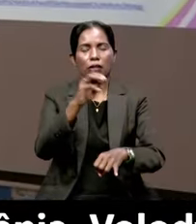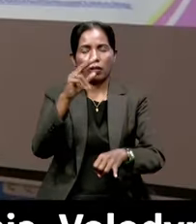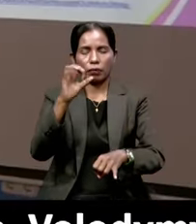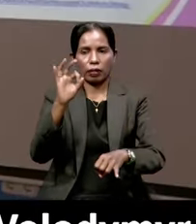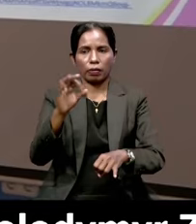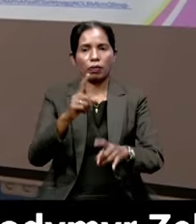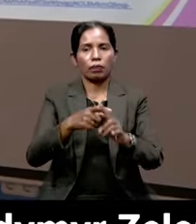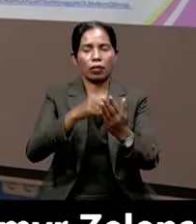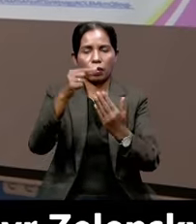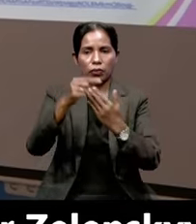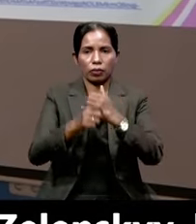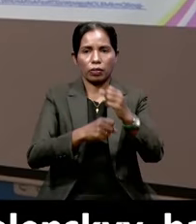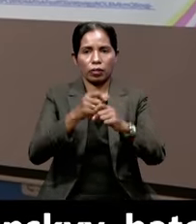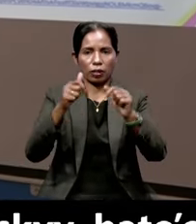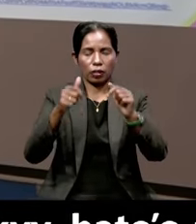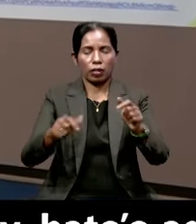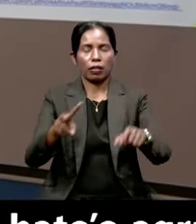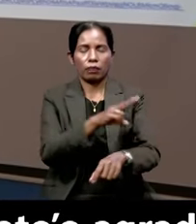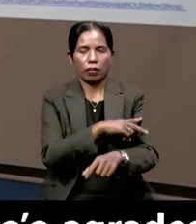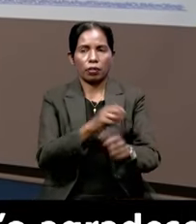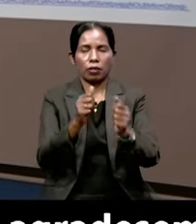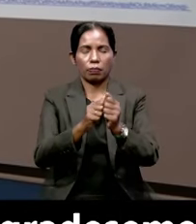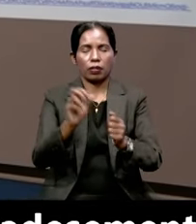ia fulan gosto tinang ne, vacina dozi